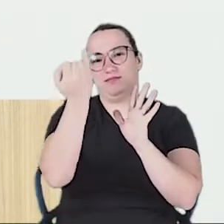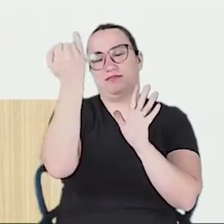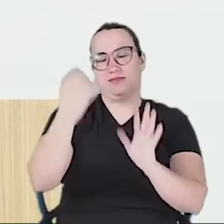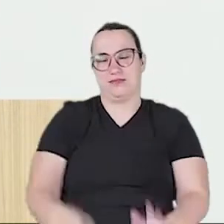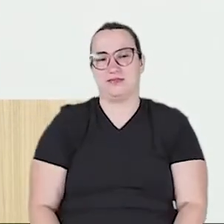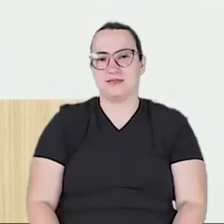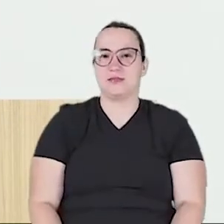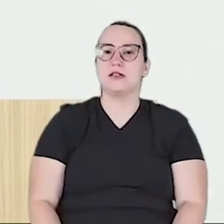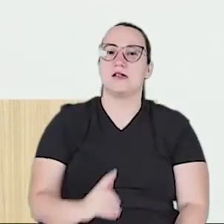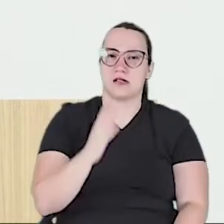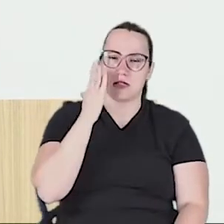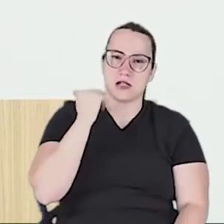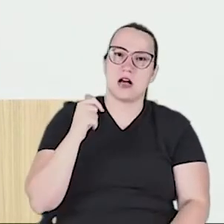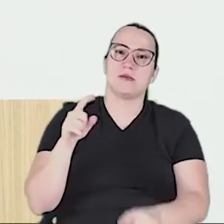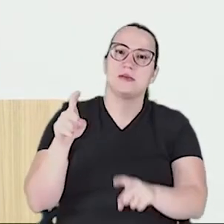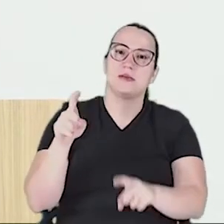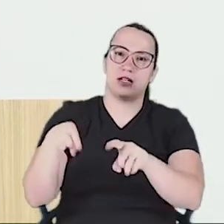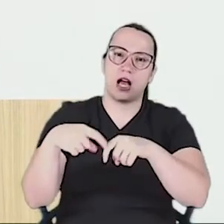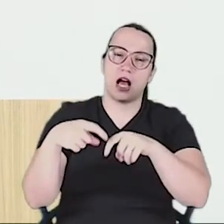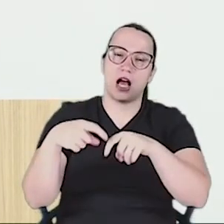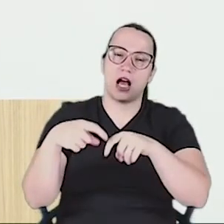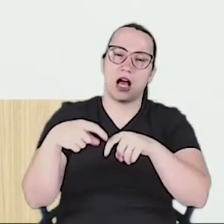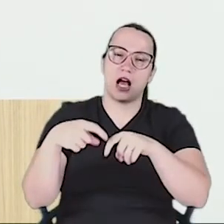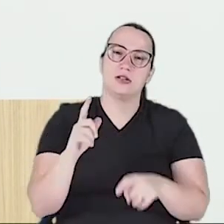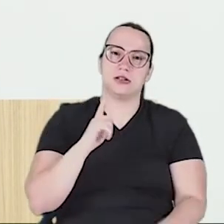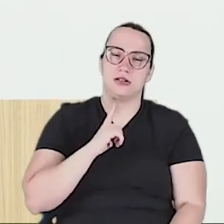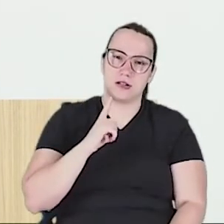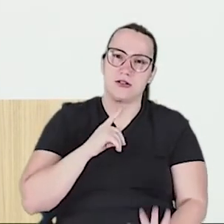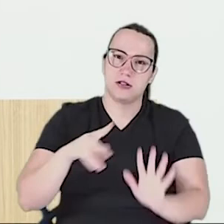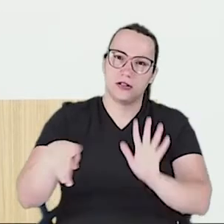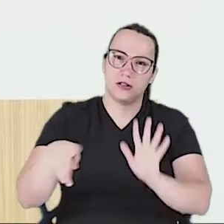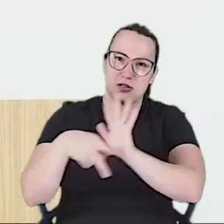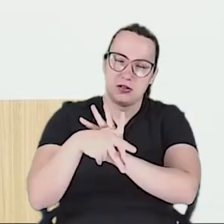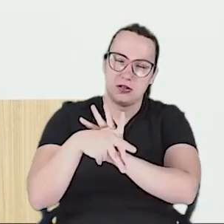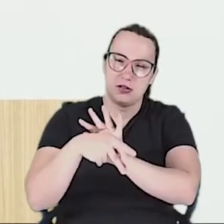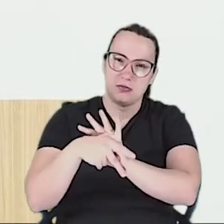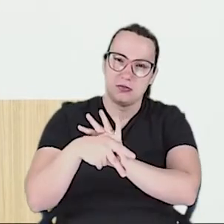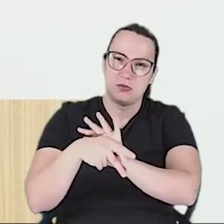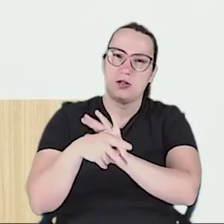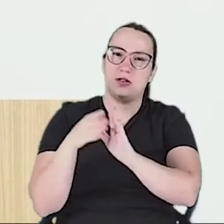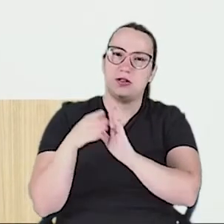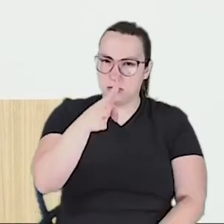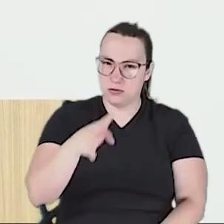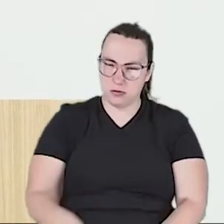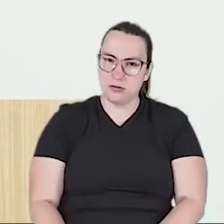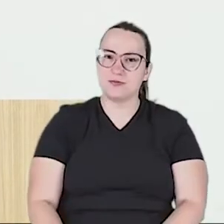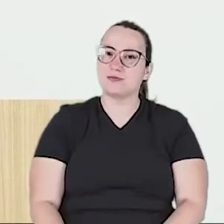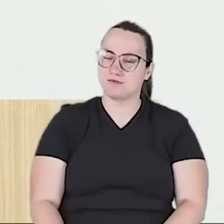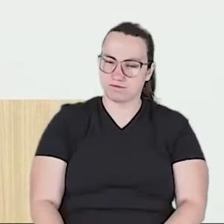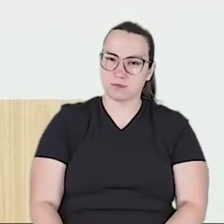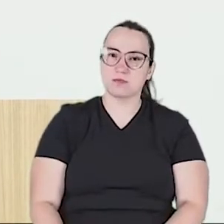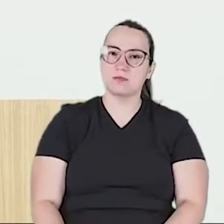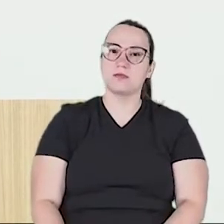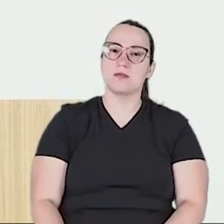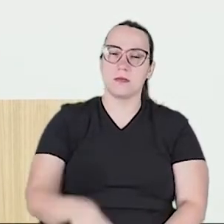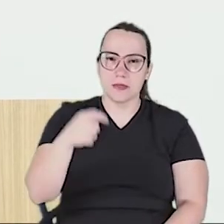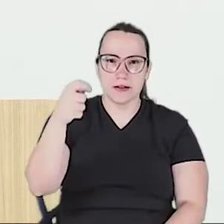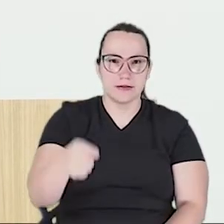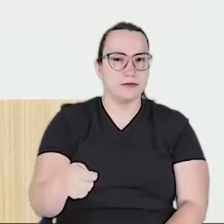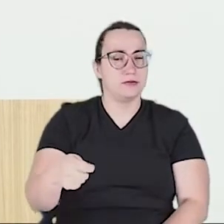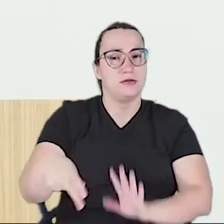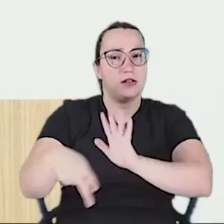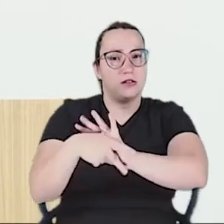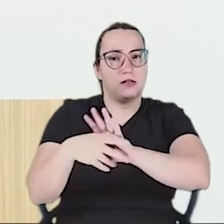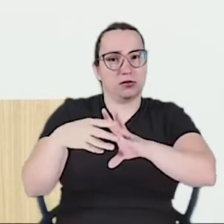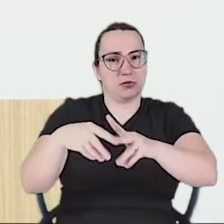agricultores aí que teve a sua propriedade invadida, tem a sentença de reintegração de posse. O juiz já